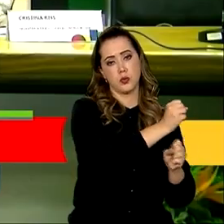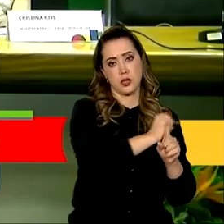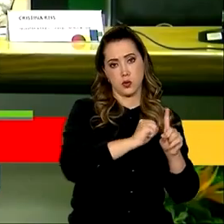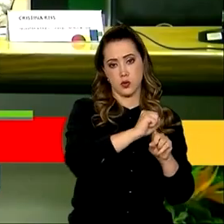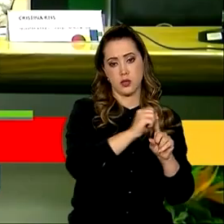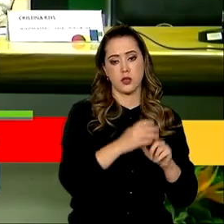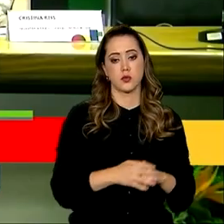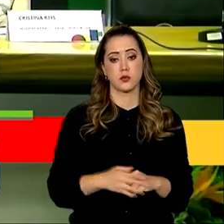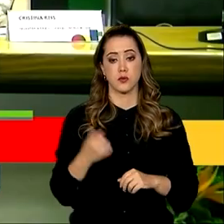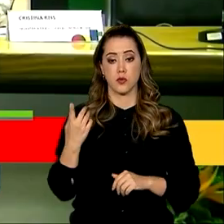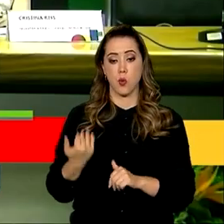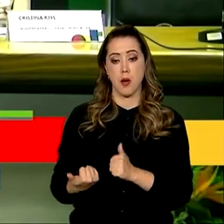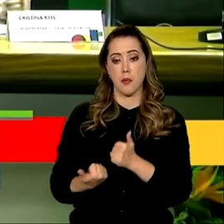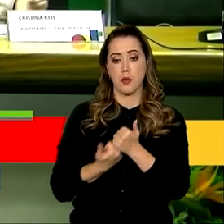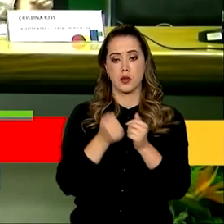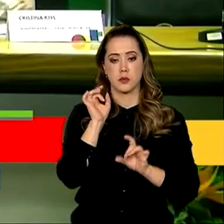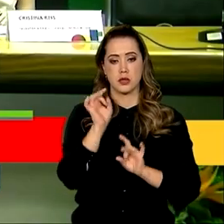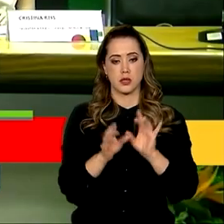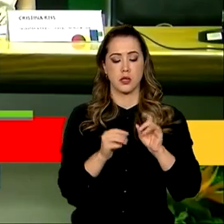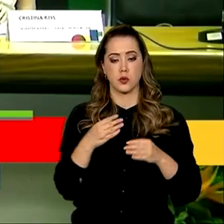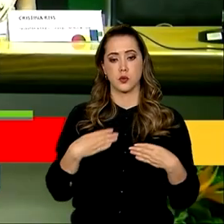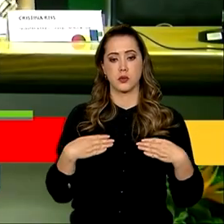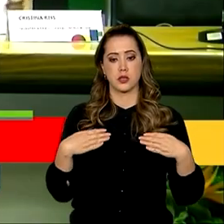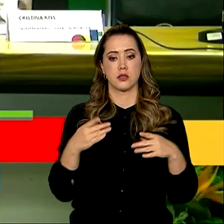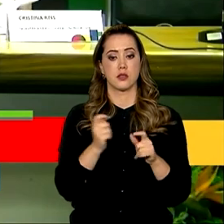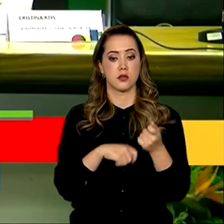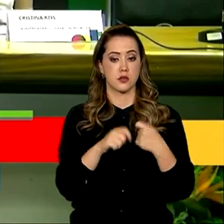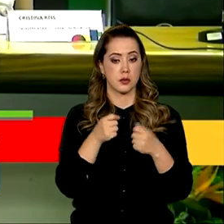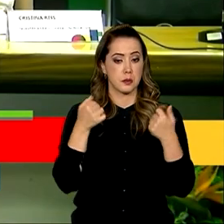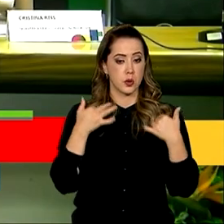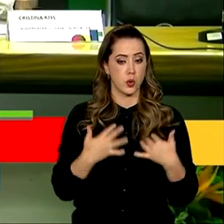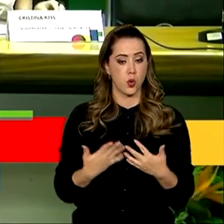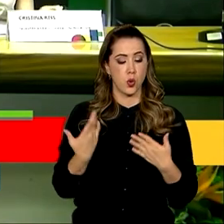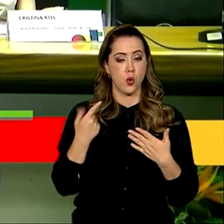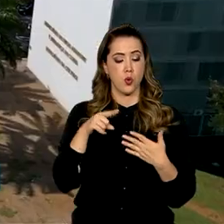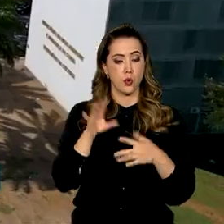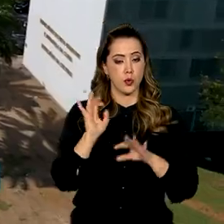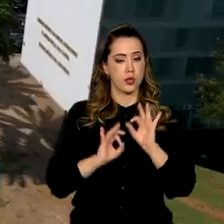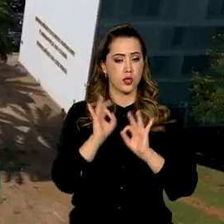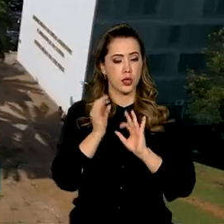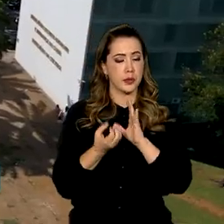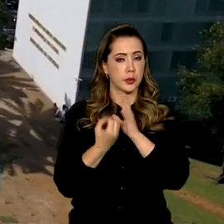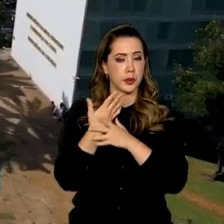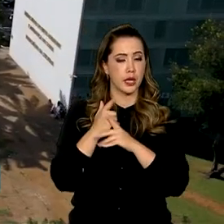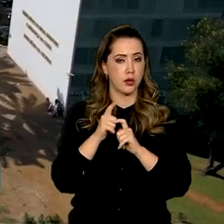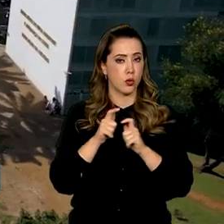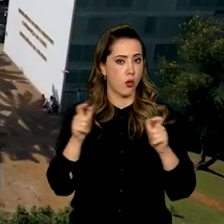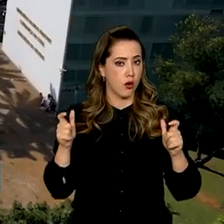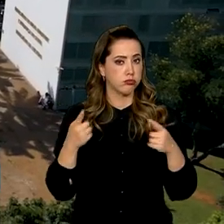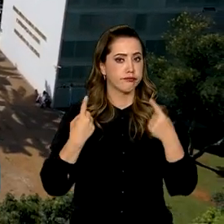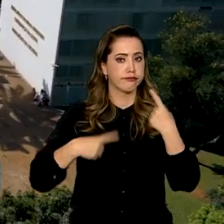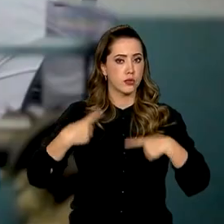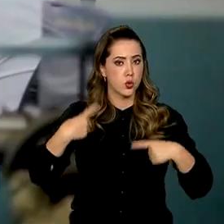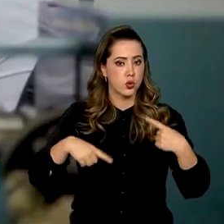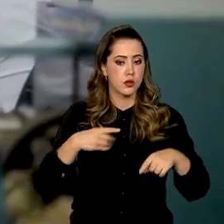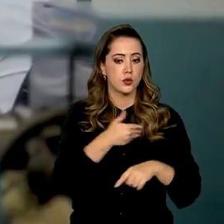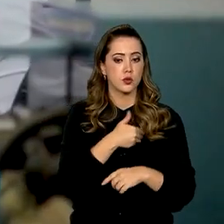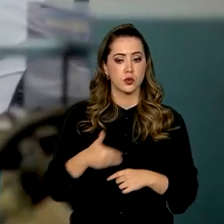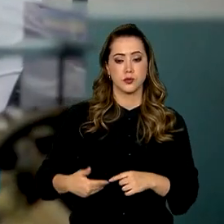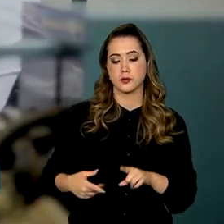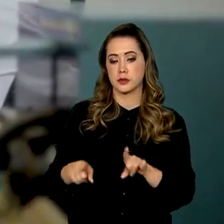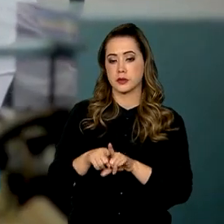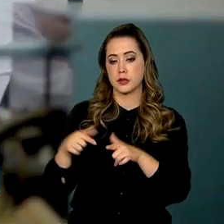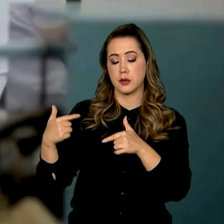assessor especial do Ministério da Fazenda ressaltou que o plano foi construído com ampla participação do governo e